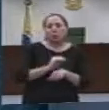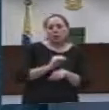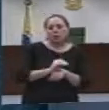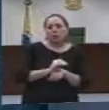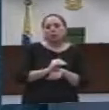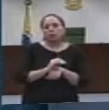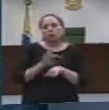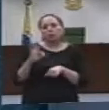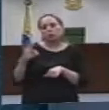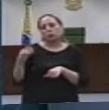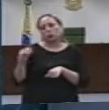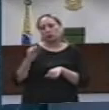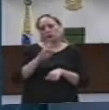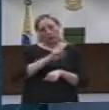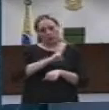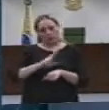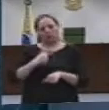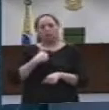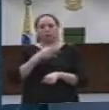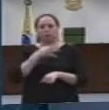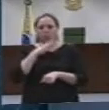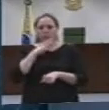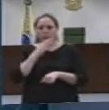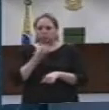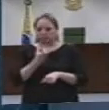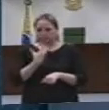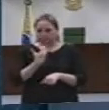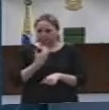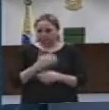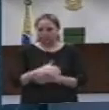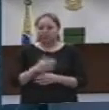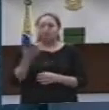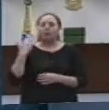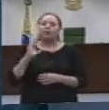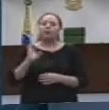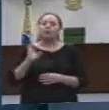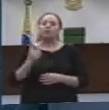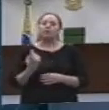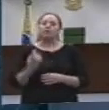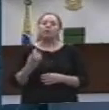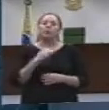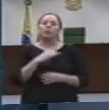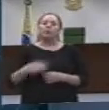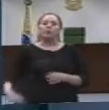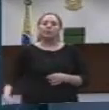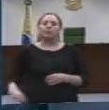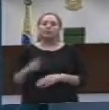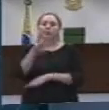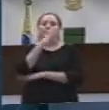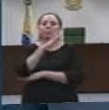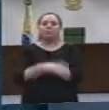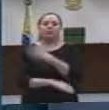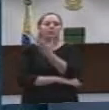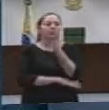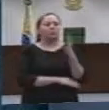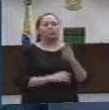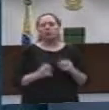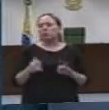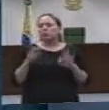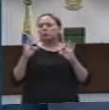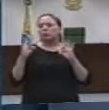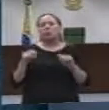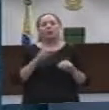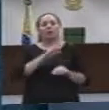religiões quando foi ministro do meio ambiente contei contato com todas as religiões